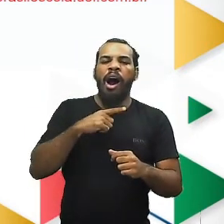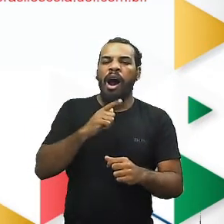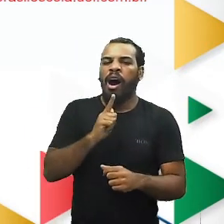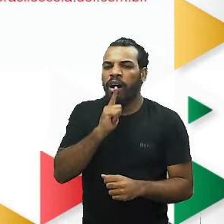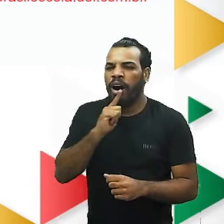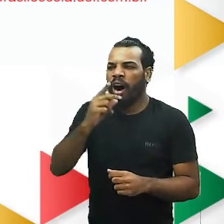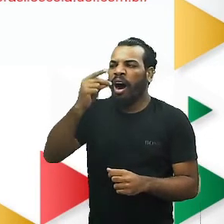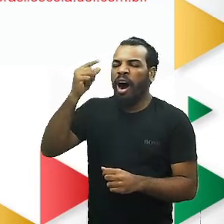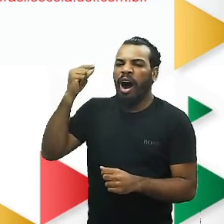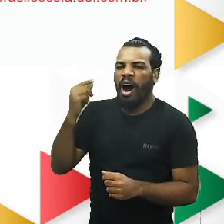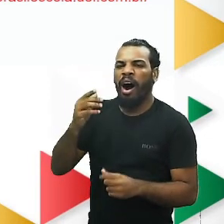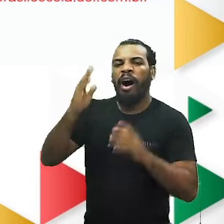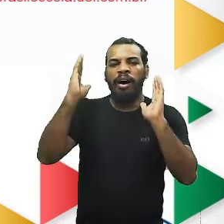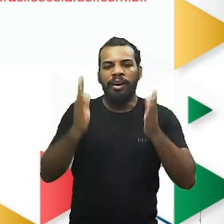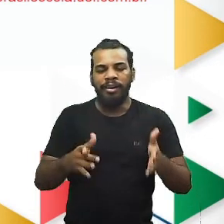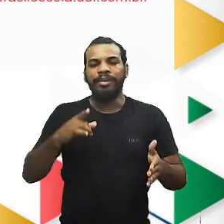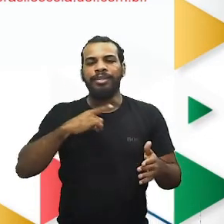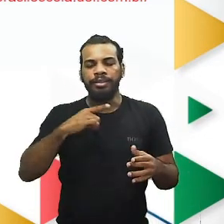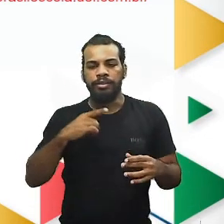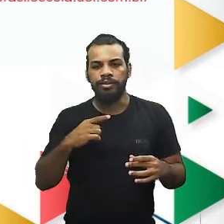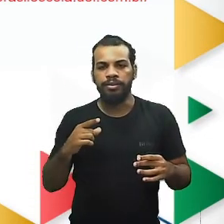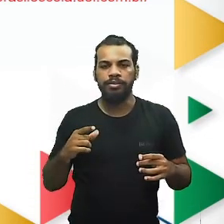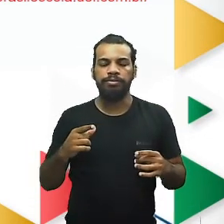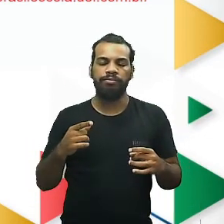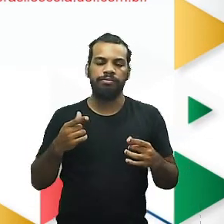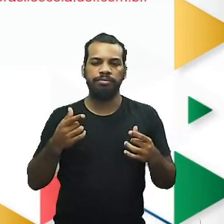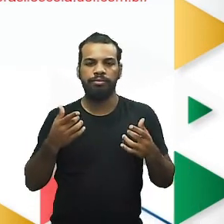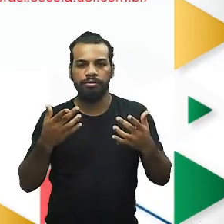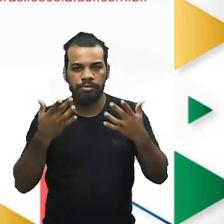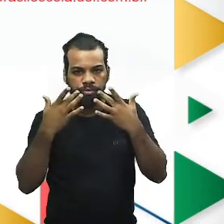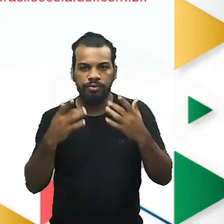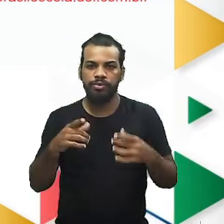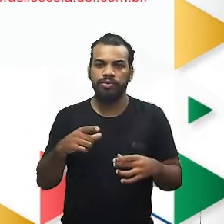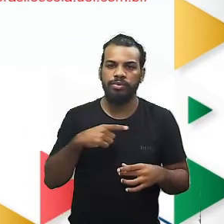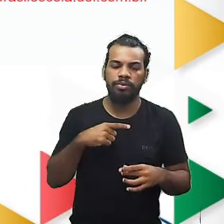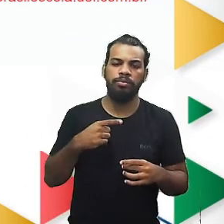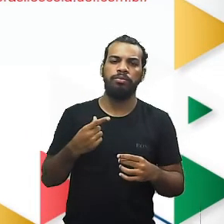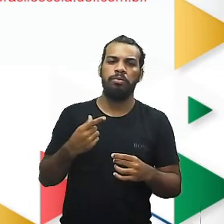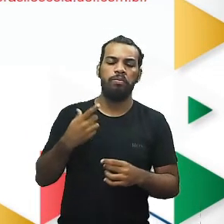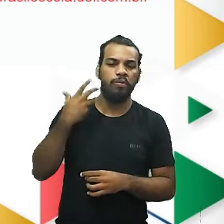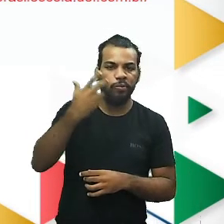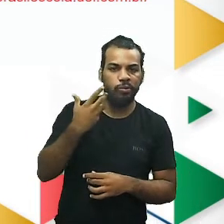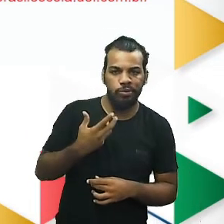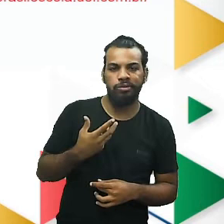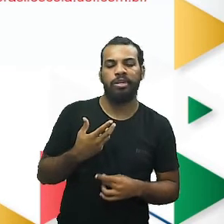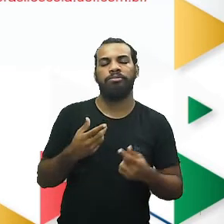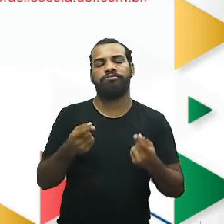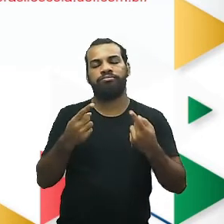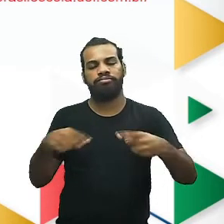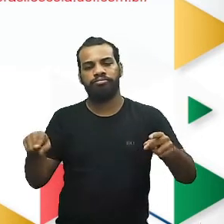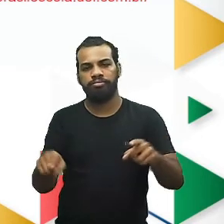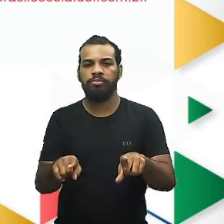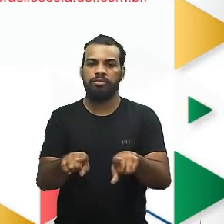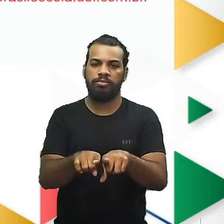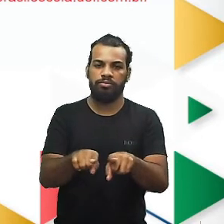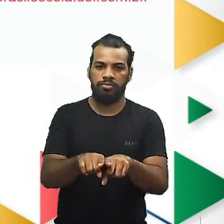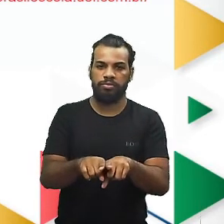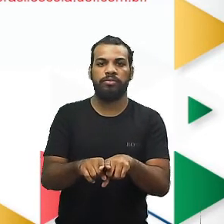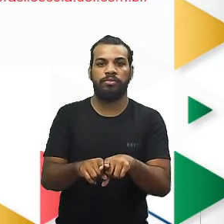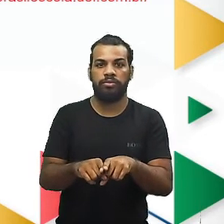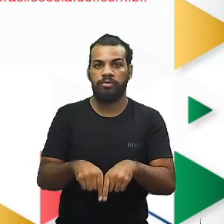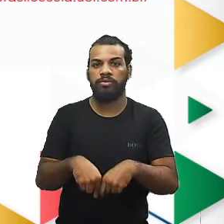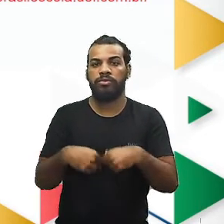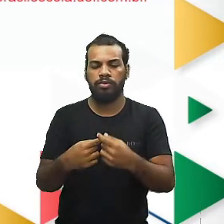Antiga e Roma já existiam espetáculos que tinham, né, a presença de música e coreografia, né? Então, tem